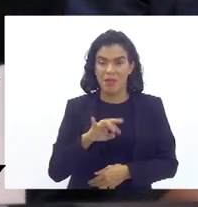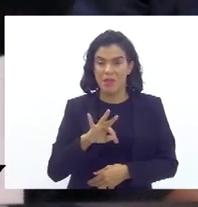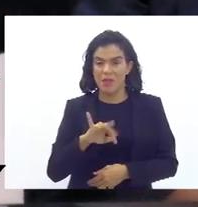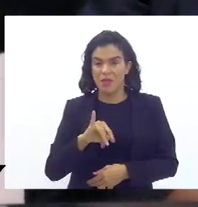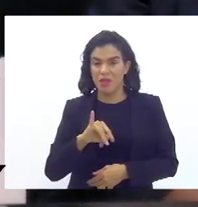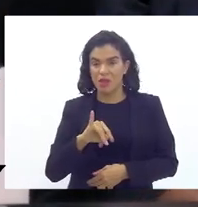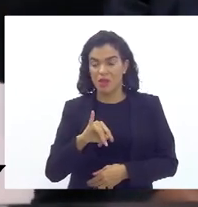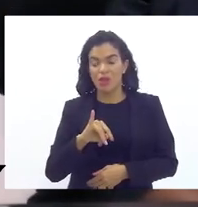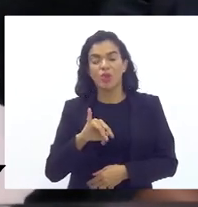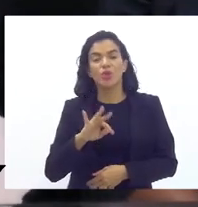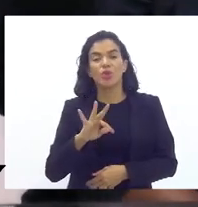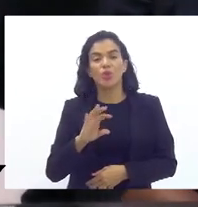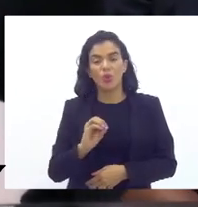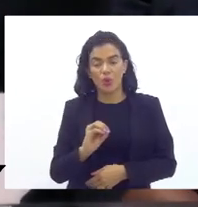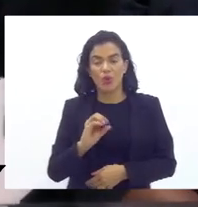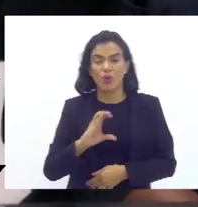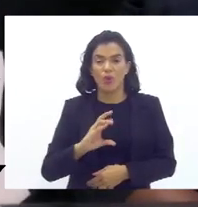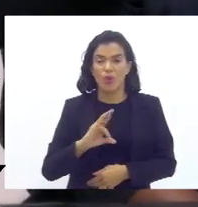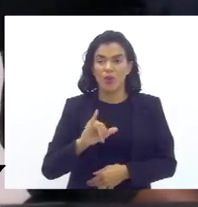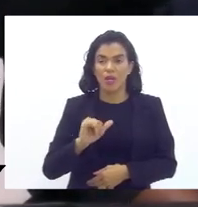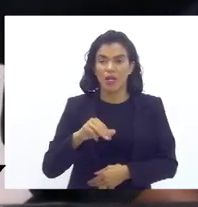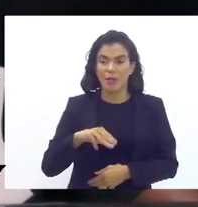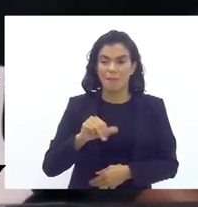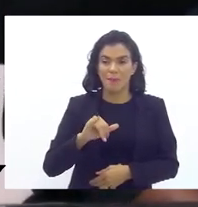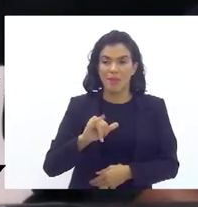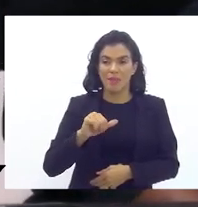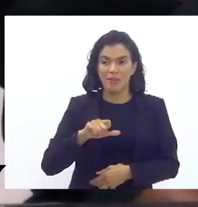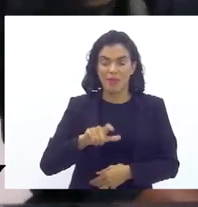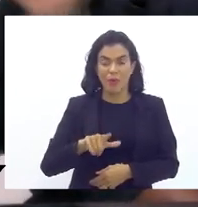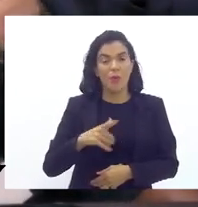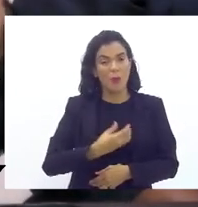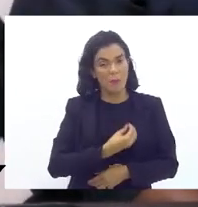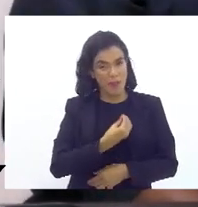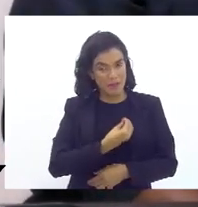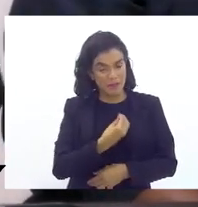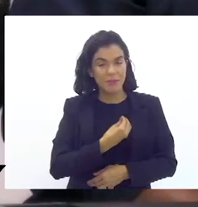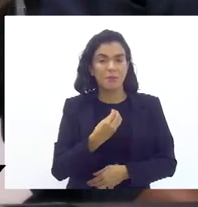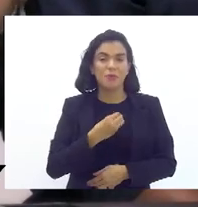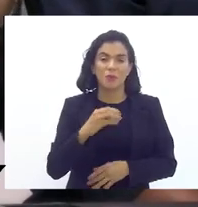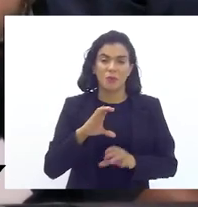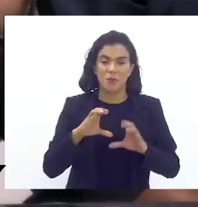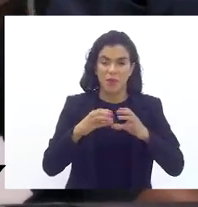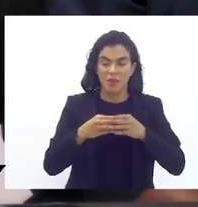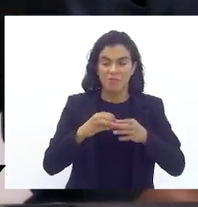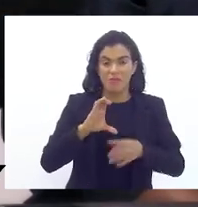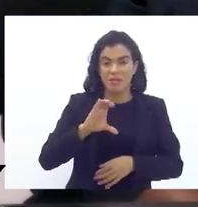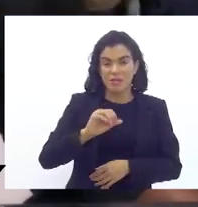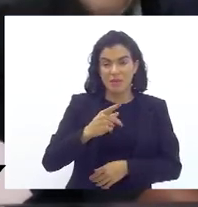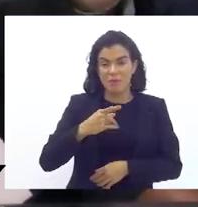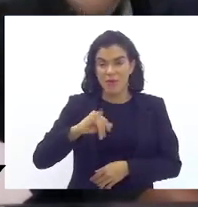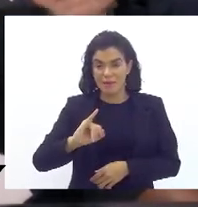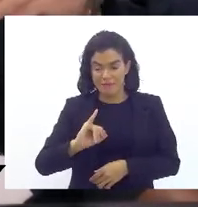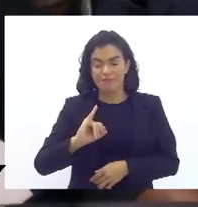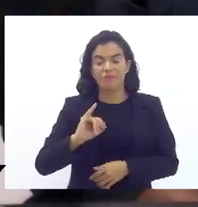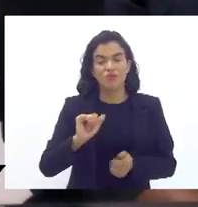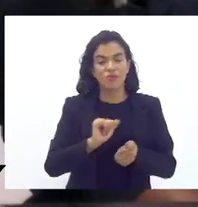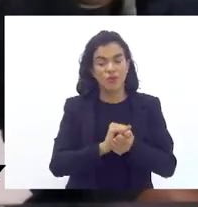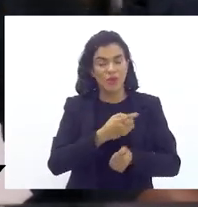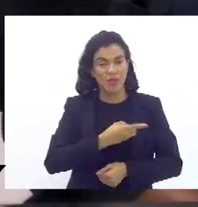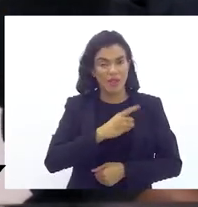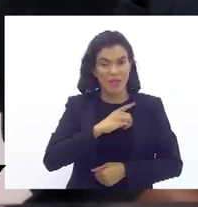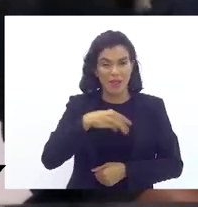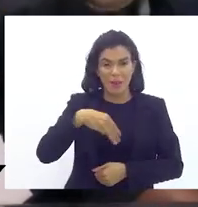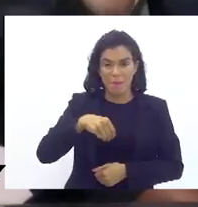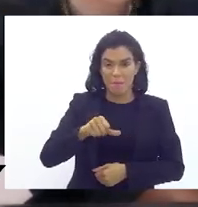presidida pela delegada Marta Rocha onde a gente está tentando fortalecer os